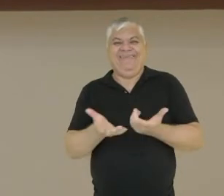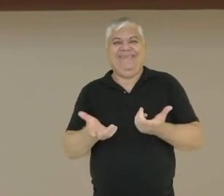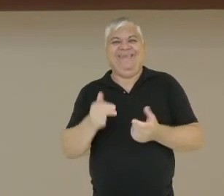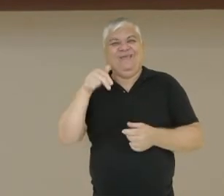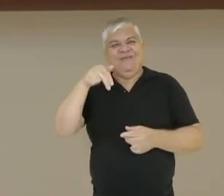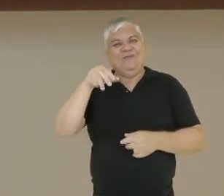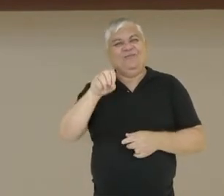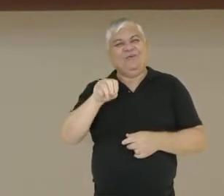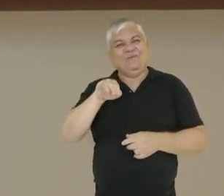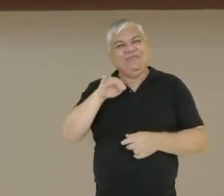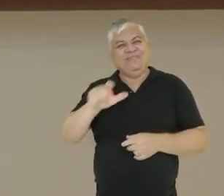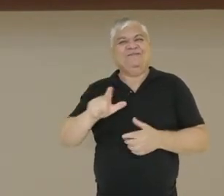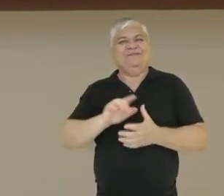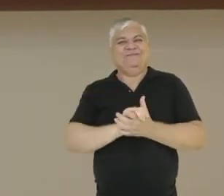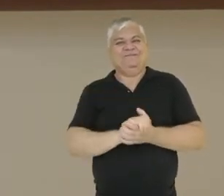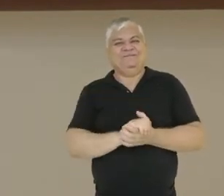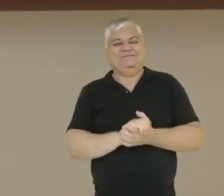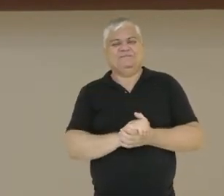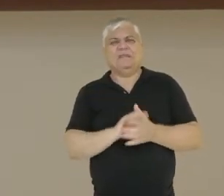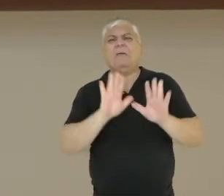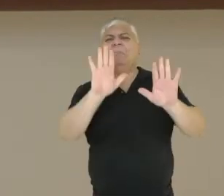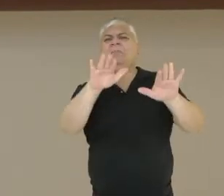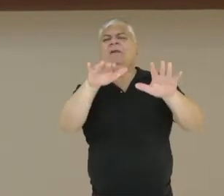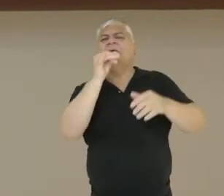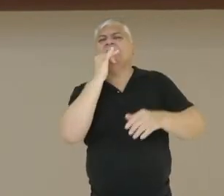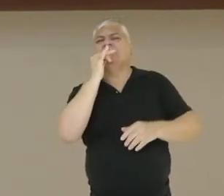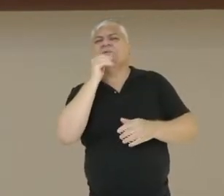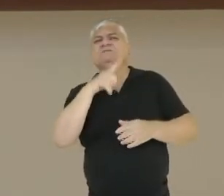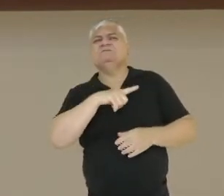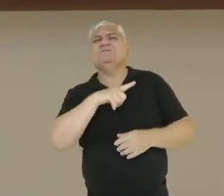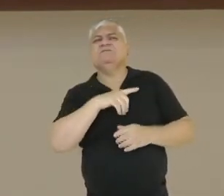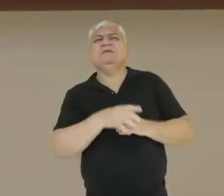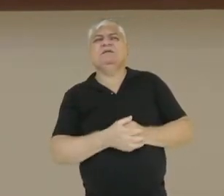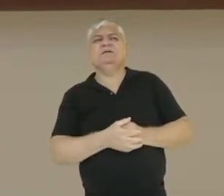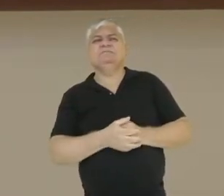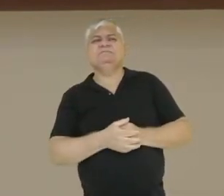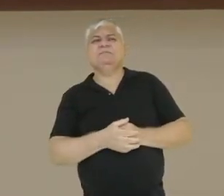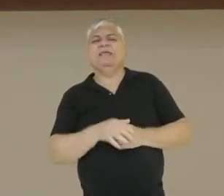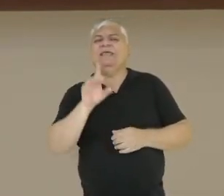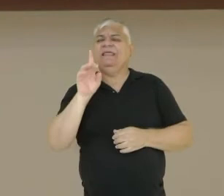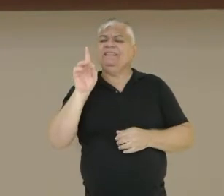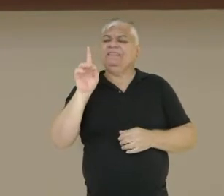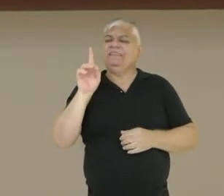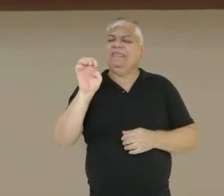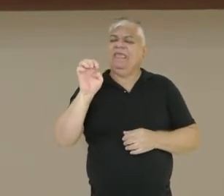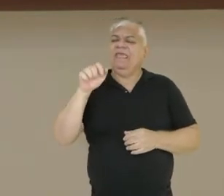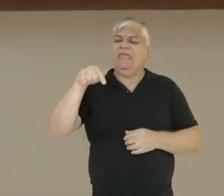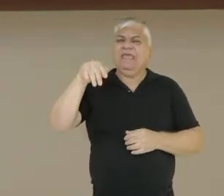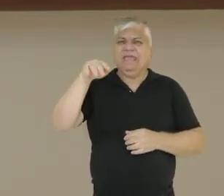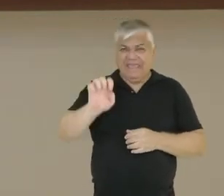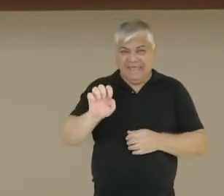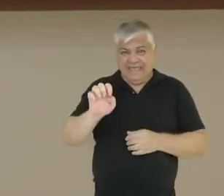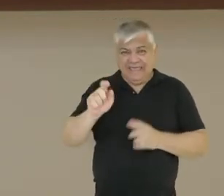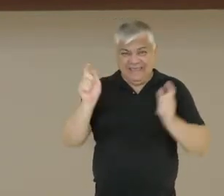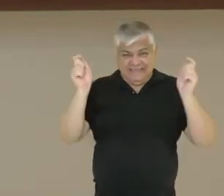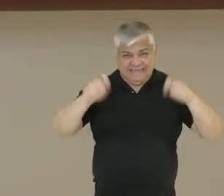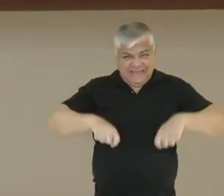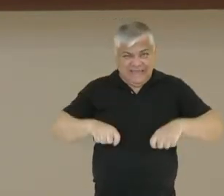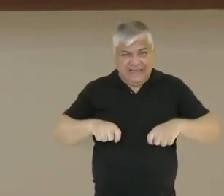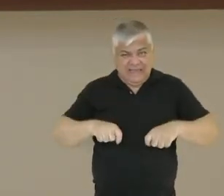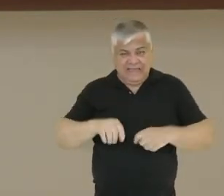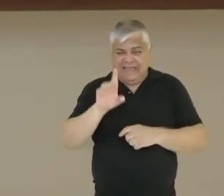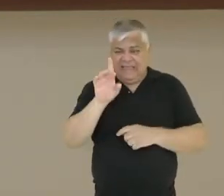uma completiva nominal. Professora, se tiver o de que e dá para colocar